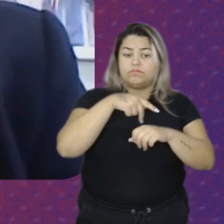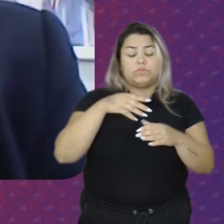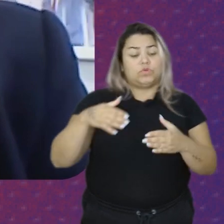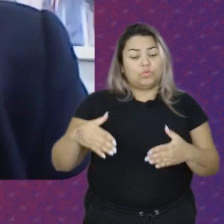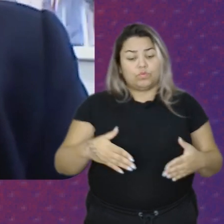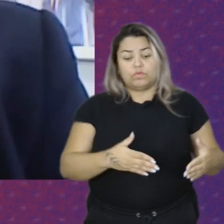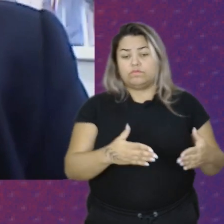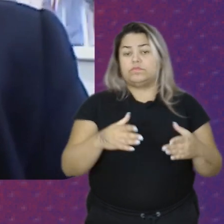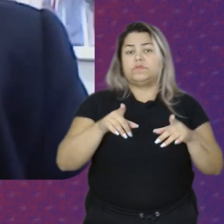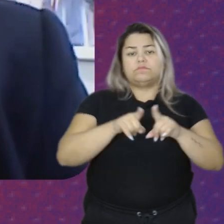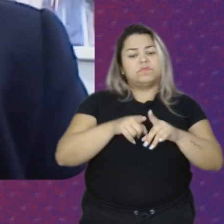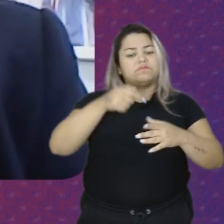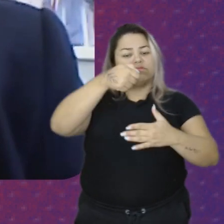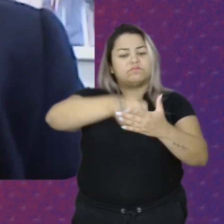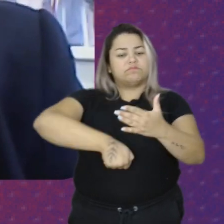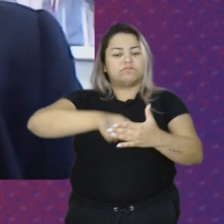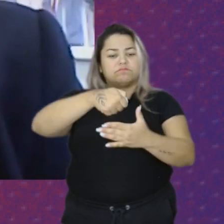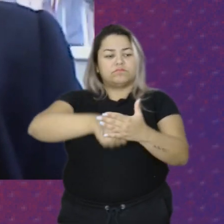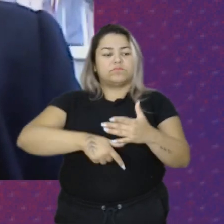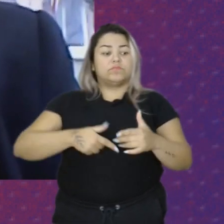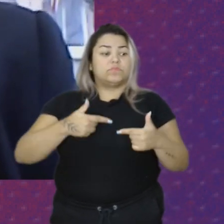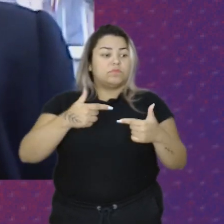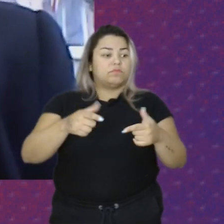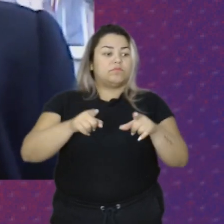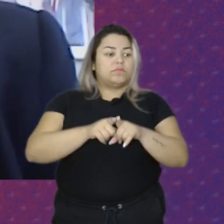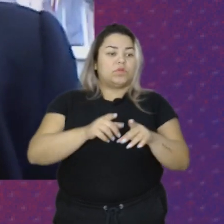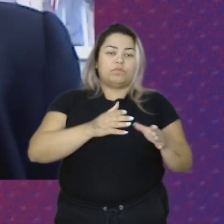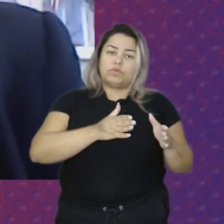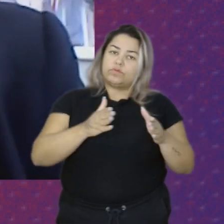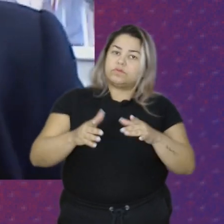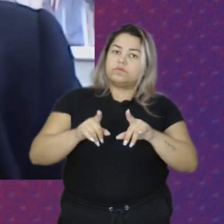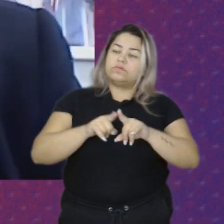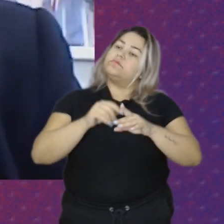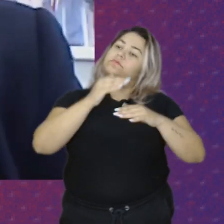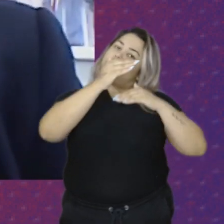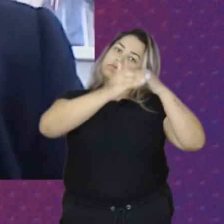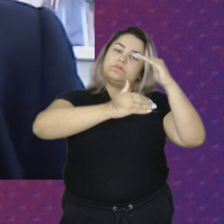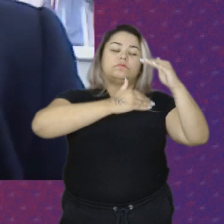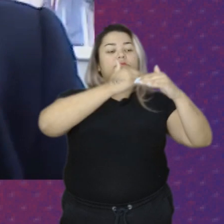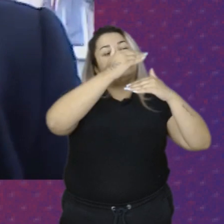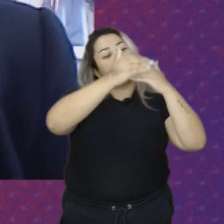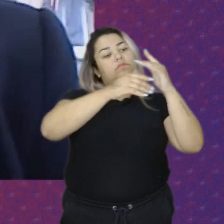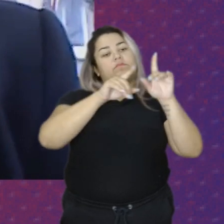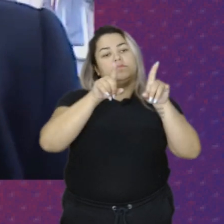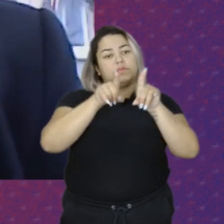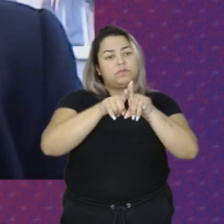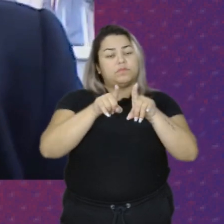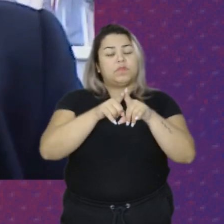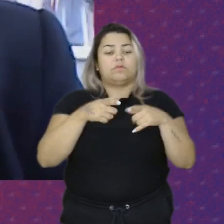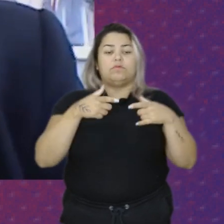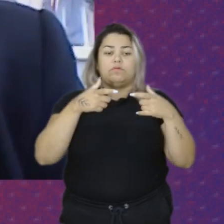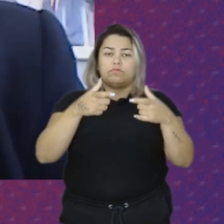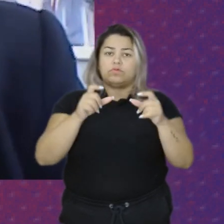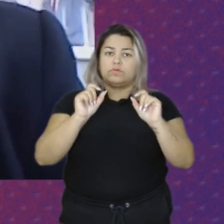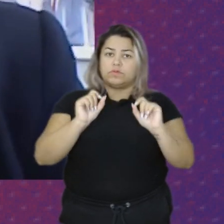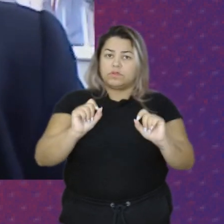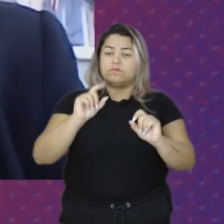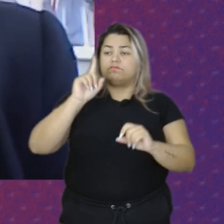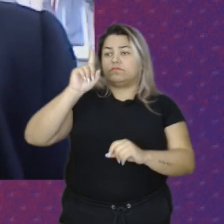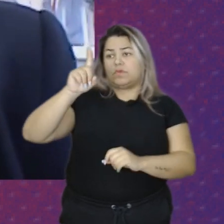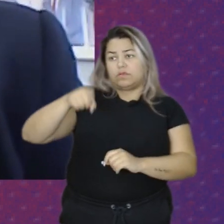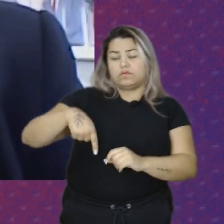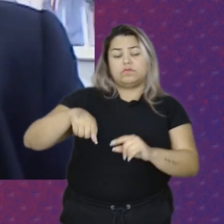caminho seria de enfrentarmos um processo de desenvolvimento onde que